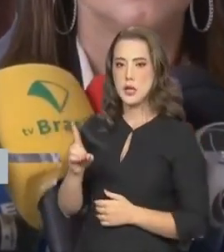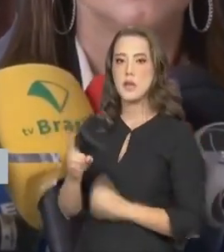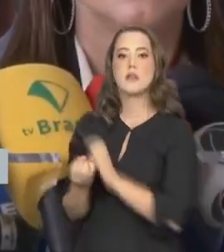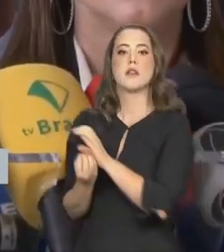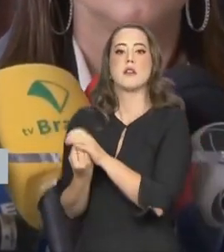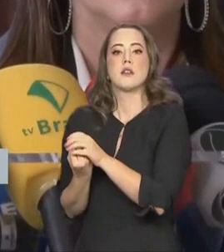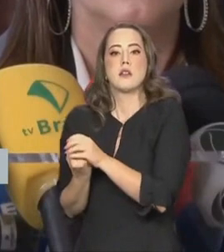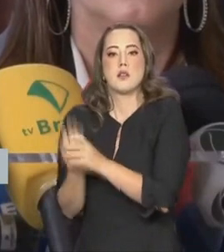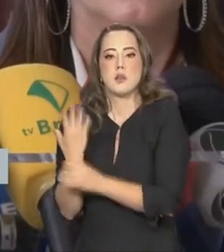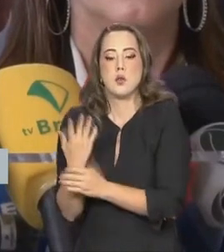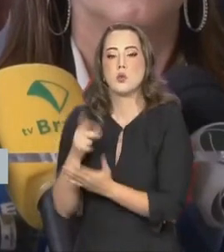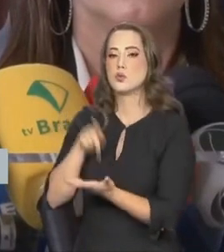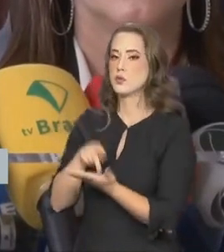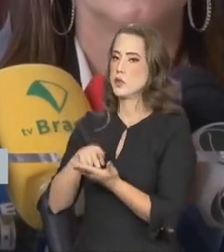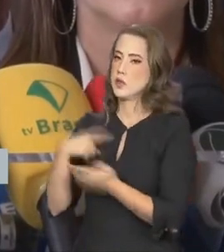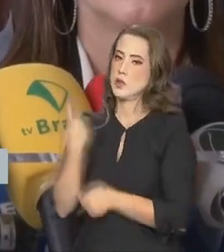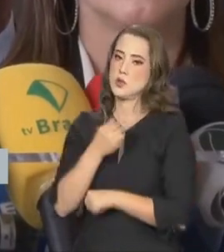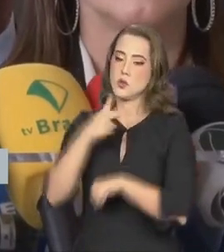nosso país.